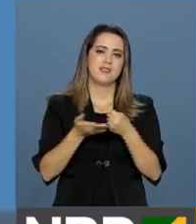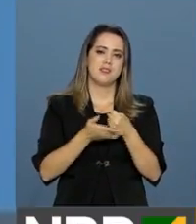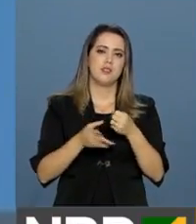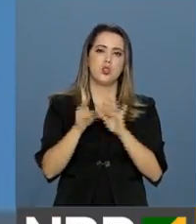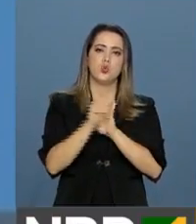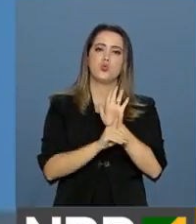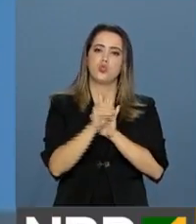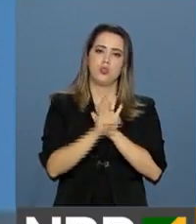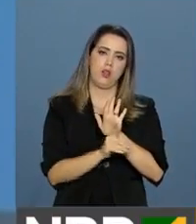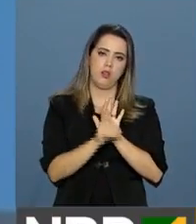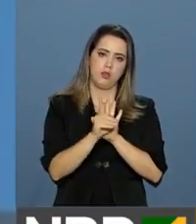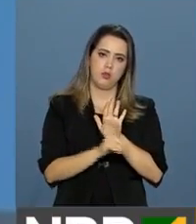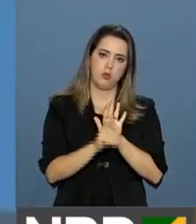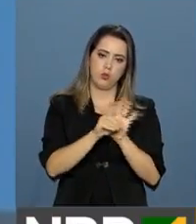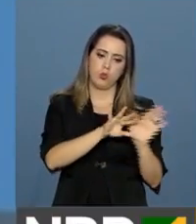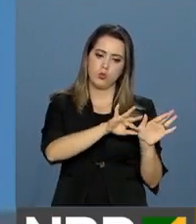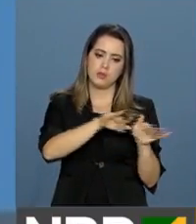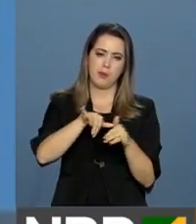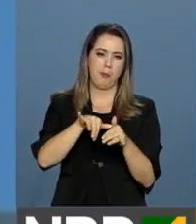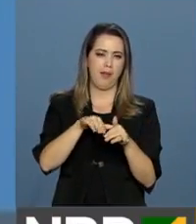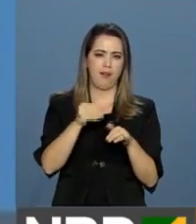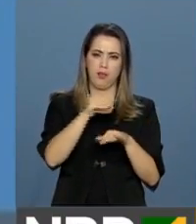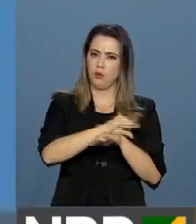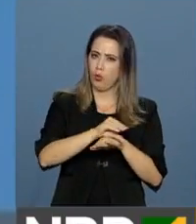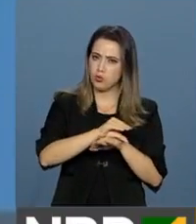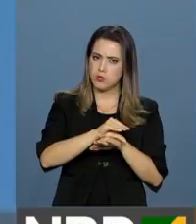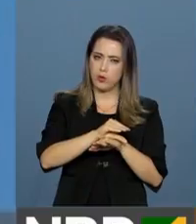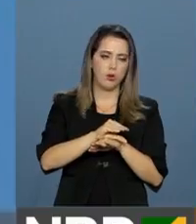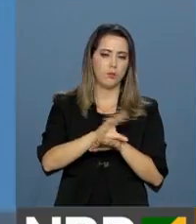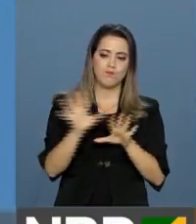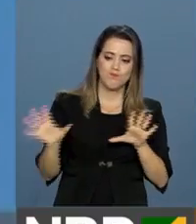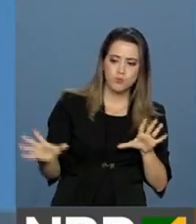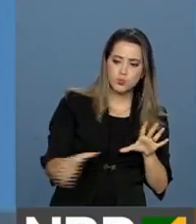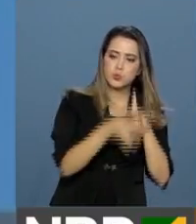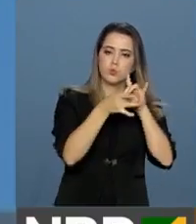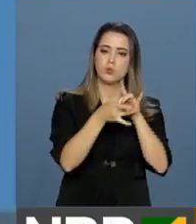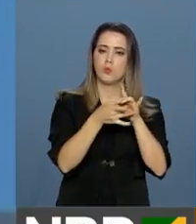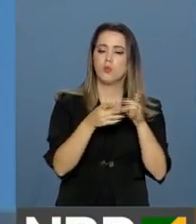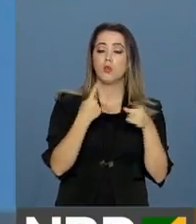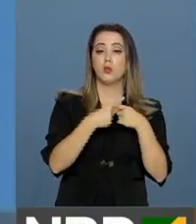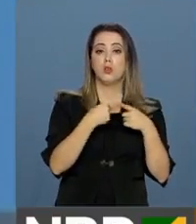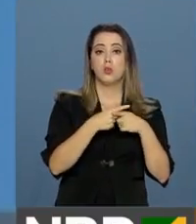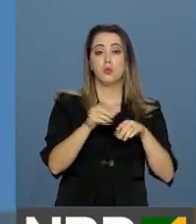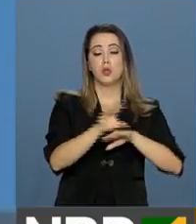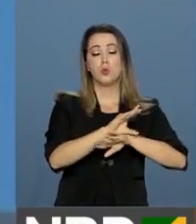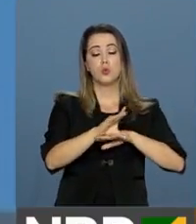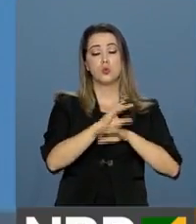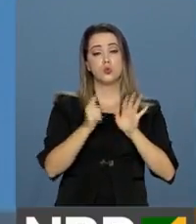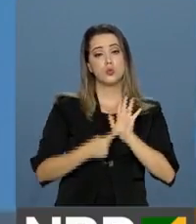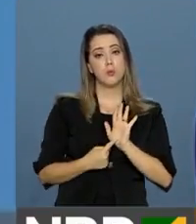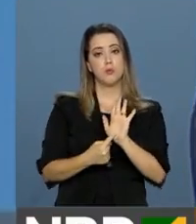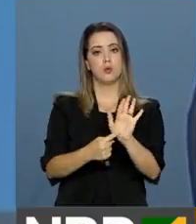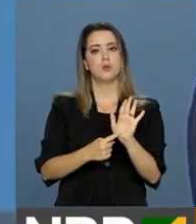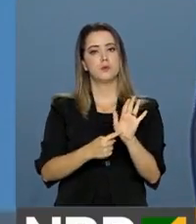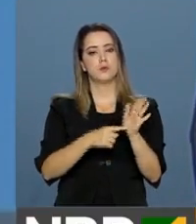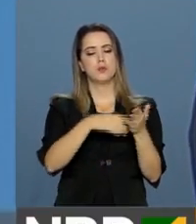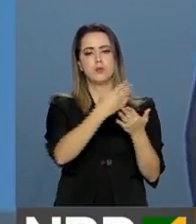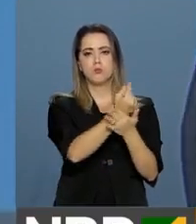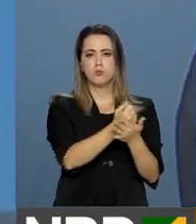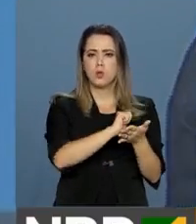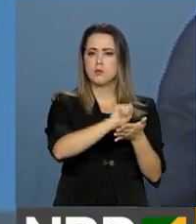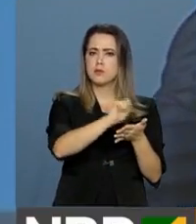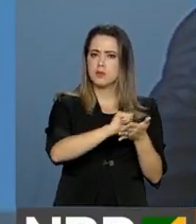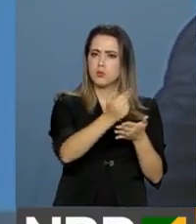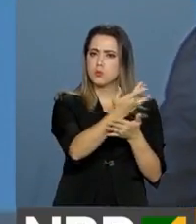direito fossem algo apartado do texto funcional não a própria constituição revela no seu texto quais